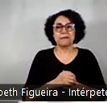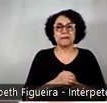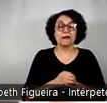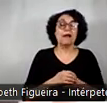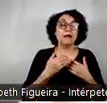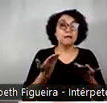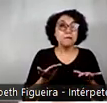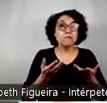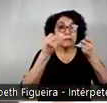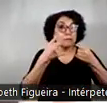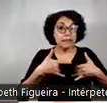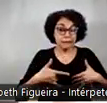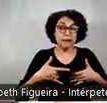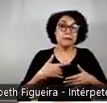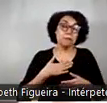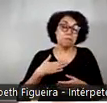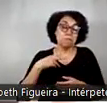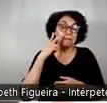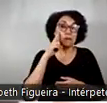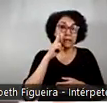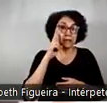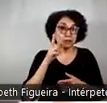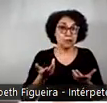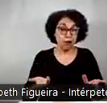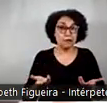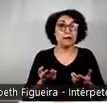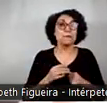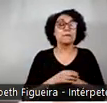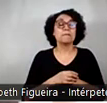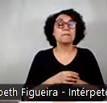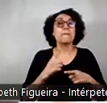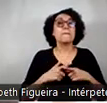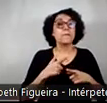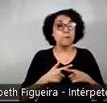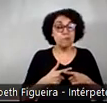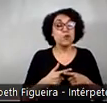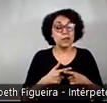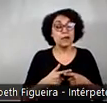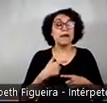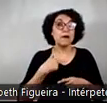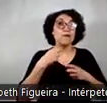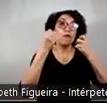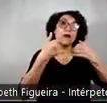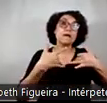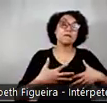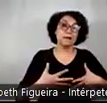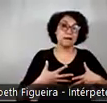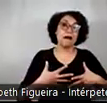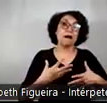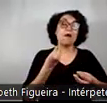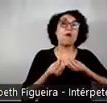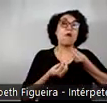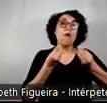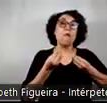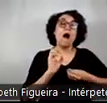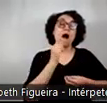isso tudo porque aí, na minha apresentação, eu vou falar um pouquinho sobre esses diversos tipos de deslocamentos. Como a